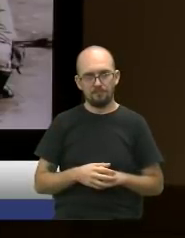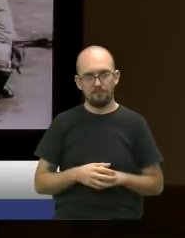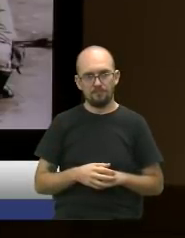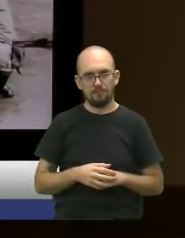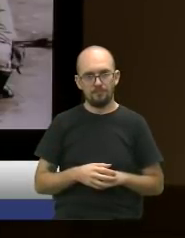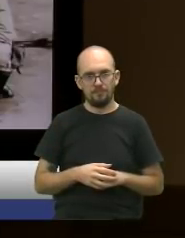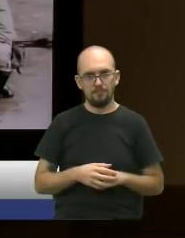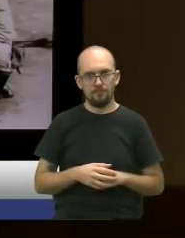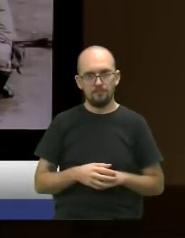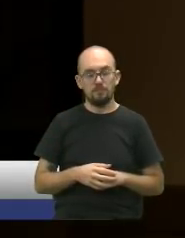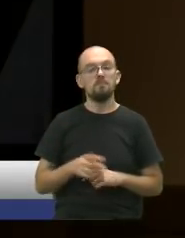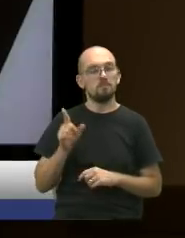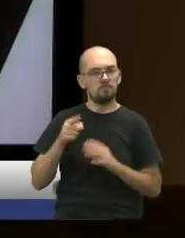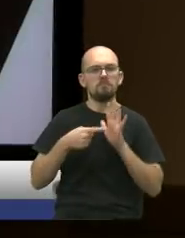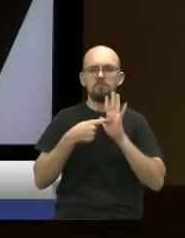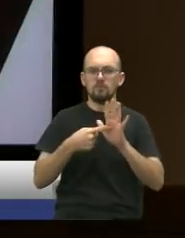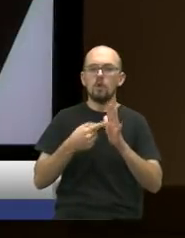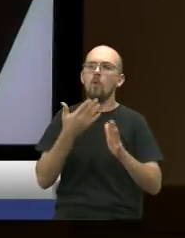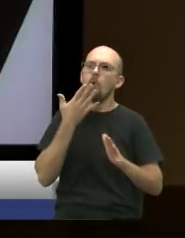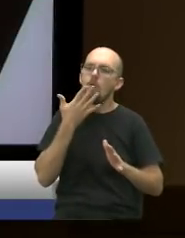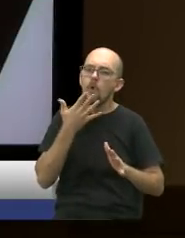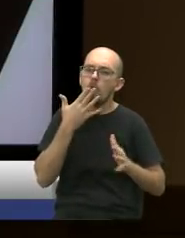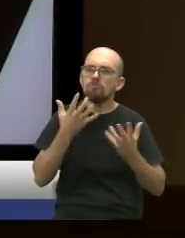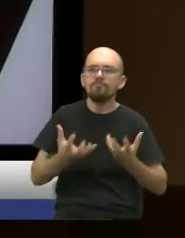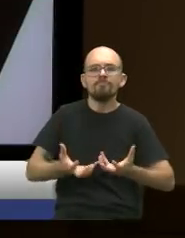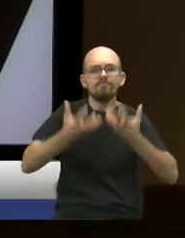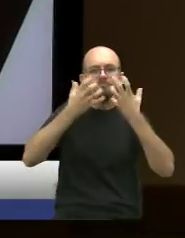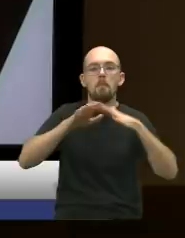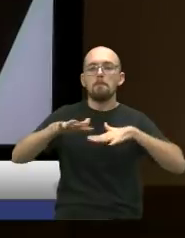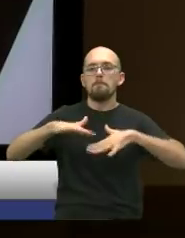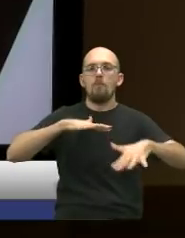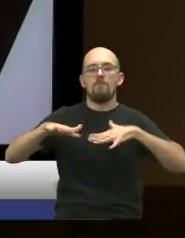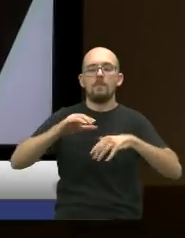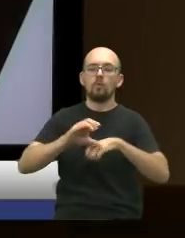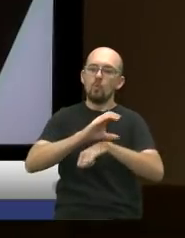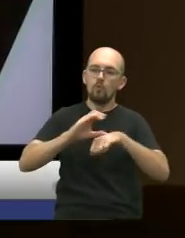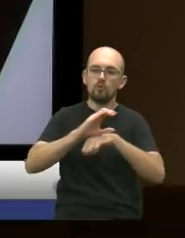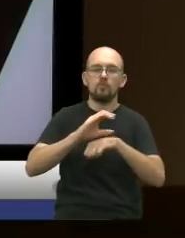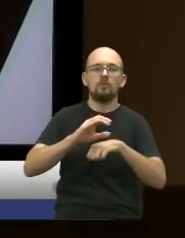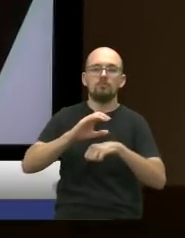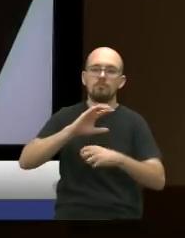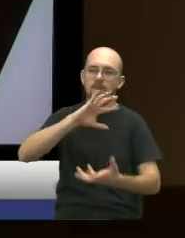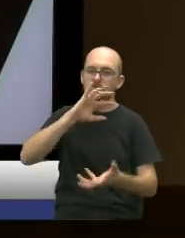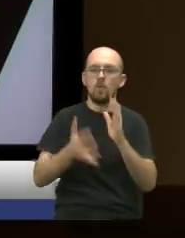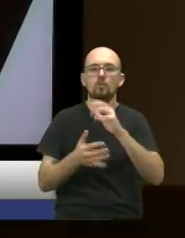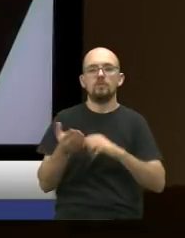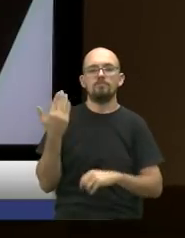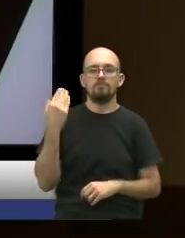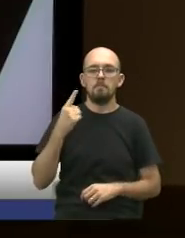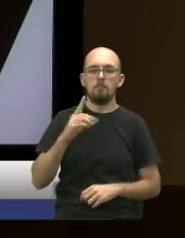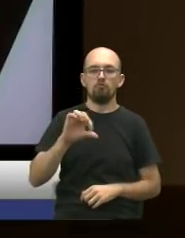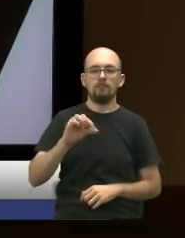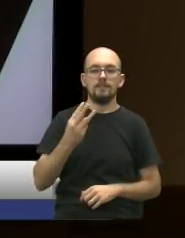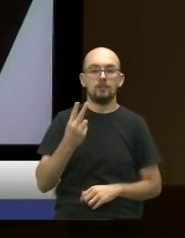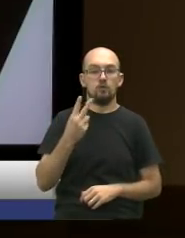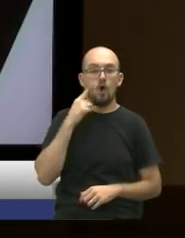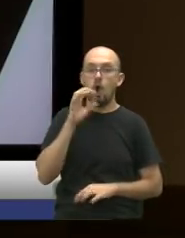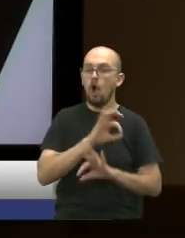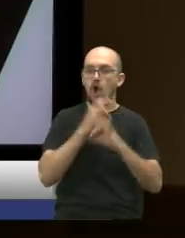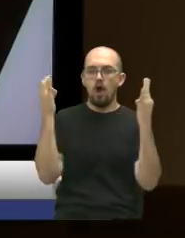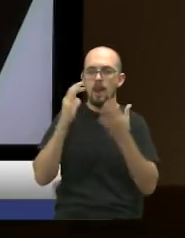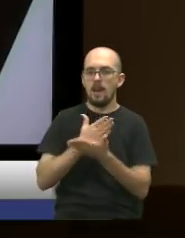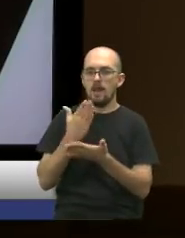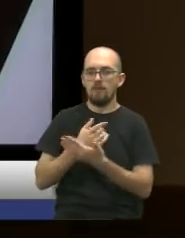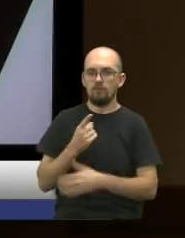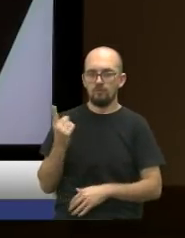hoje. Trazer um novo colorido sobre o movimento constitucionalista, a nossa Revolução de 32. Ótimo livro, o livro